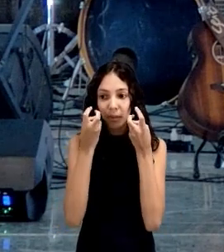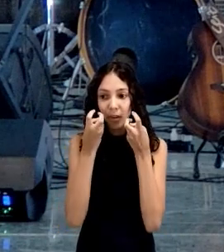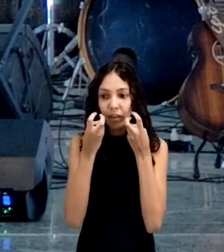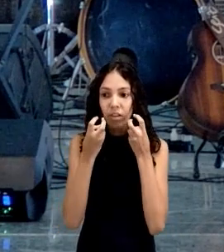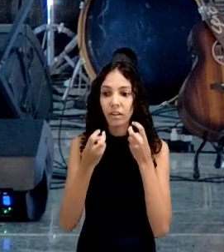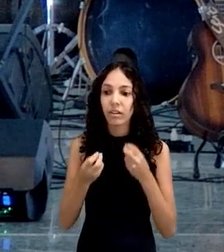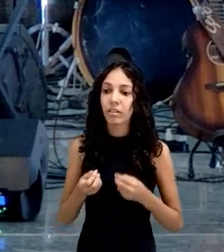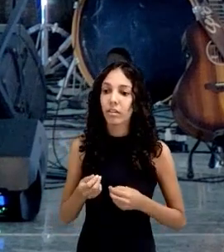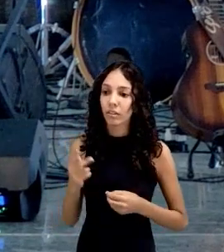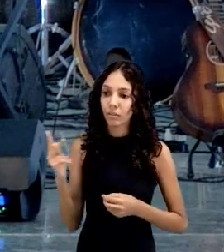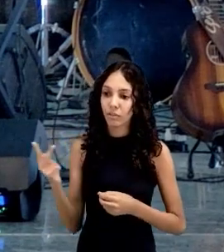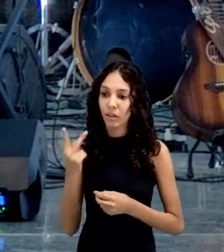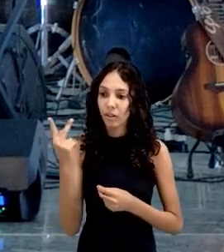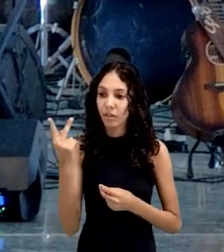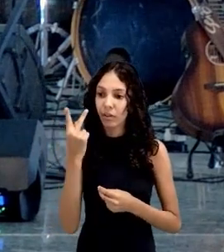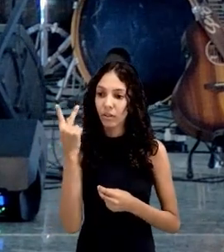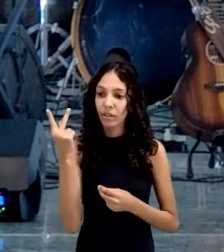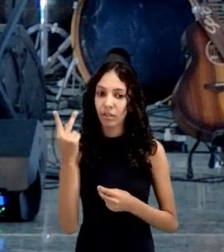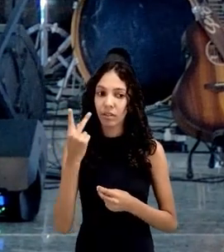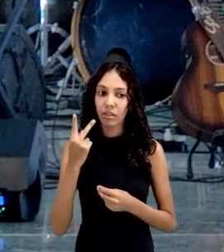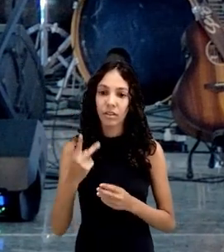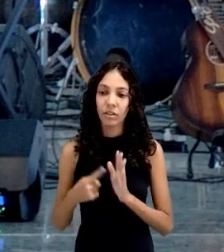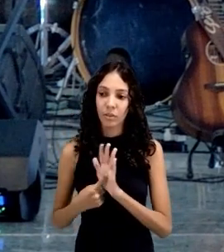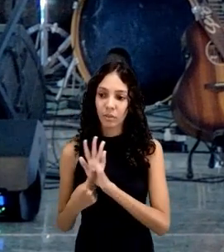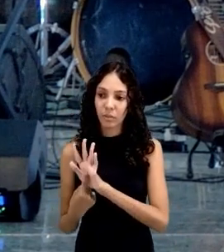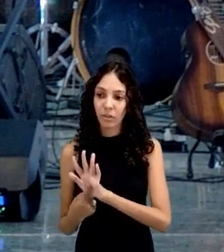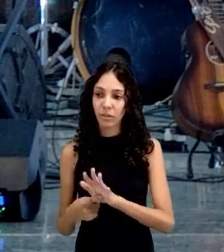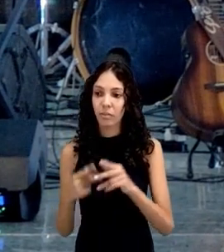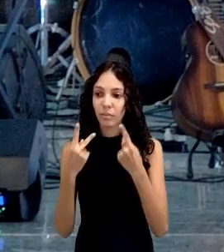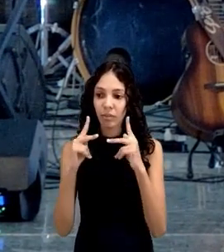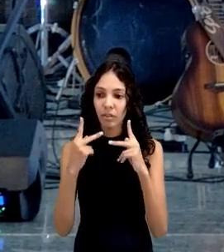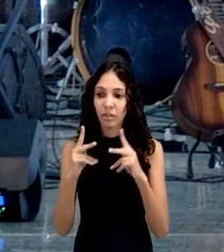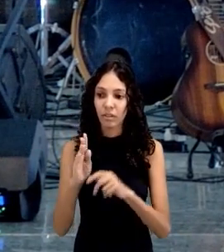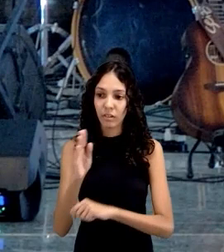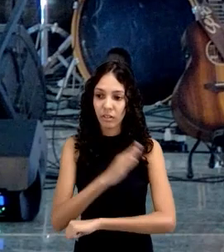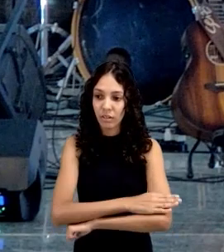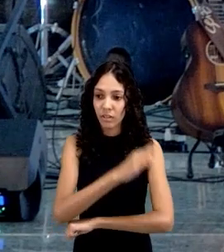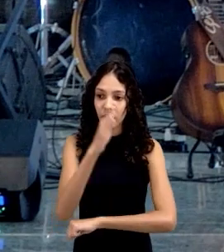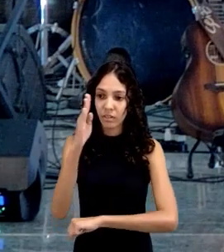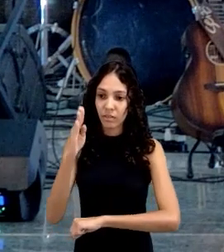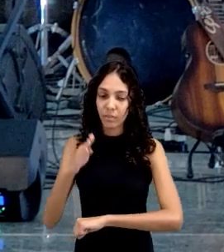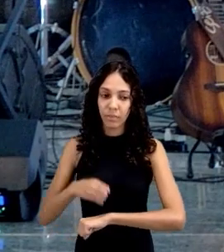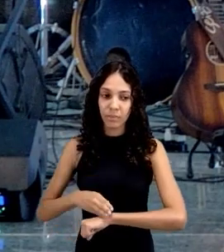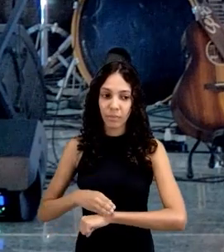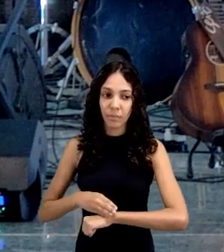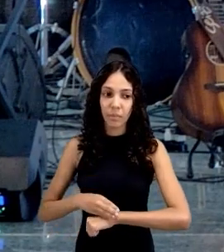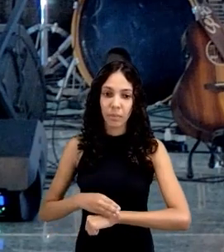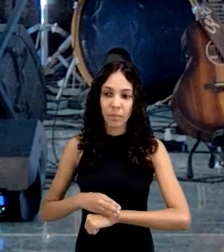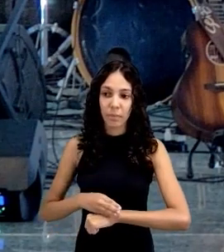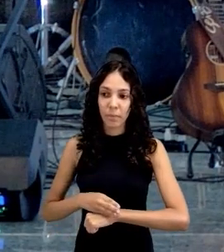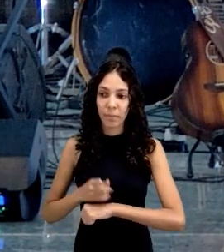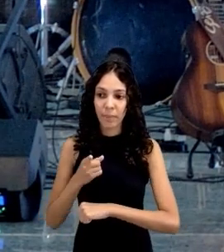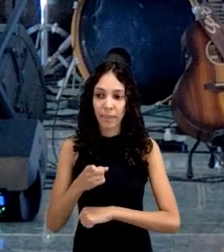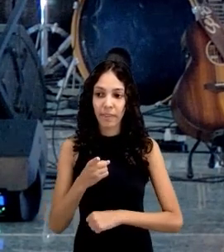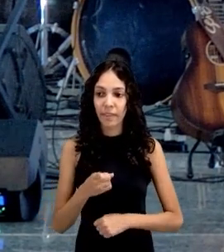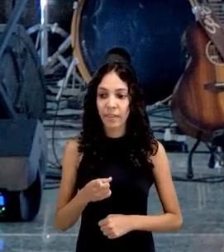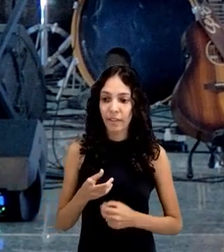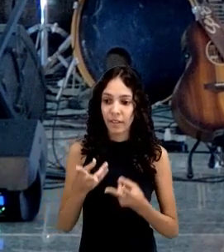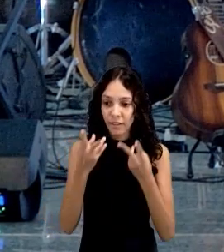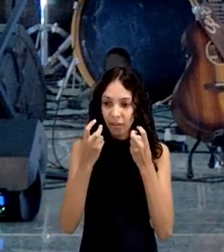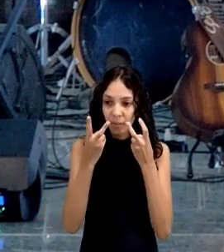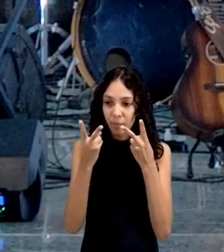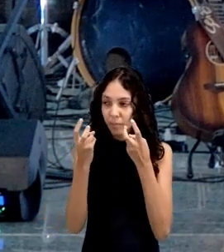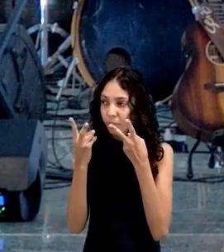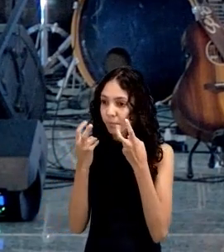absurda. Você está entendendo? A forma de você lidar com a palavra do Senhor, por exemplo, é a primeira coisa que é abordada. Você viu? Depois do nosso texto, em cima